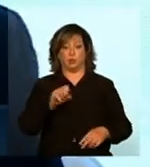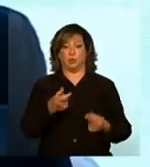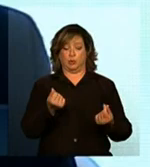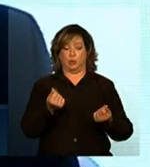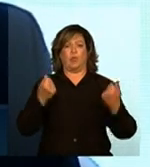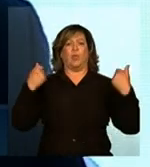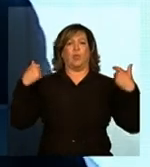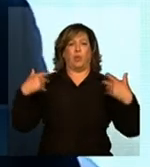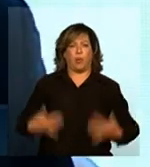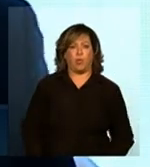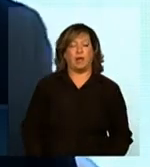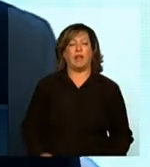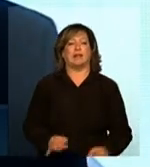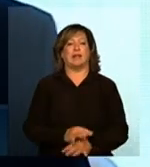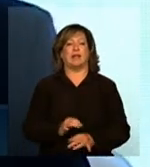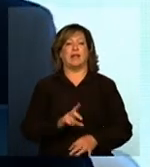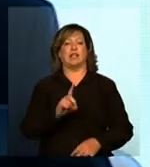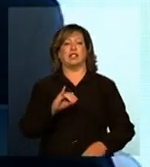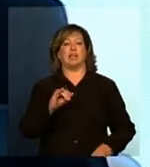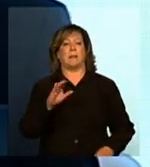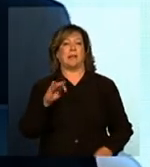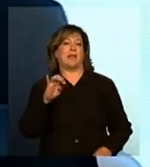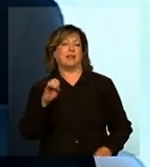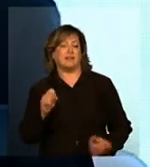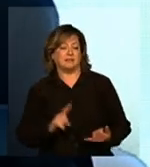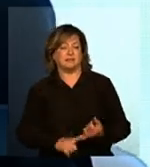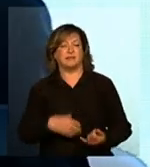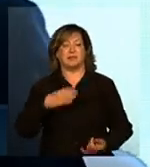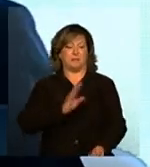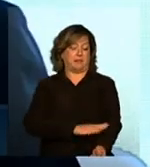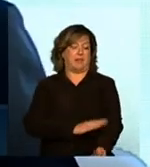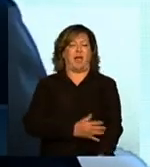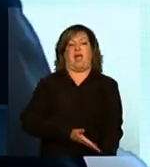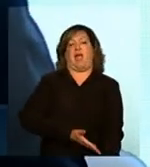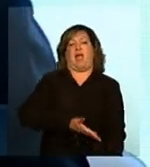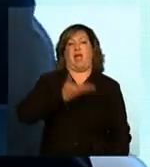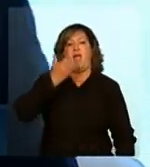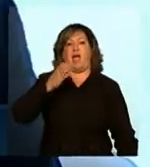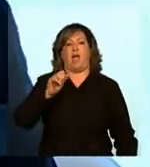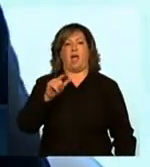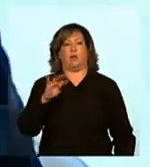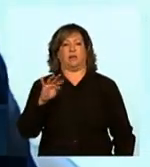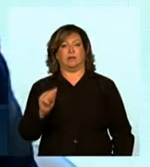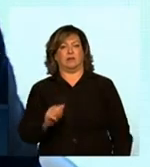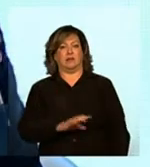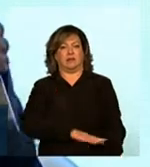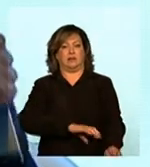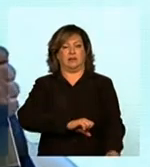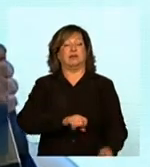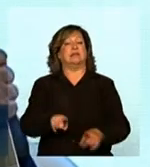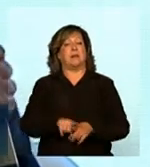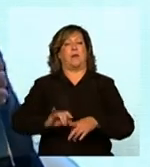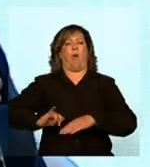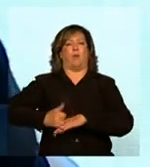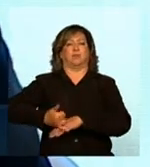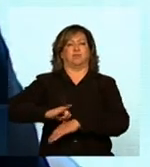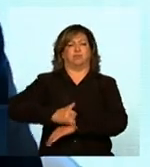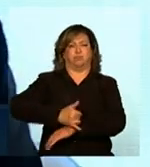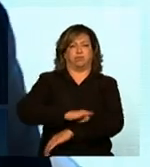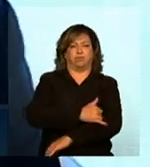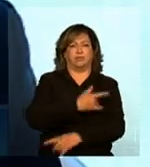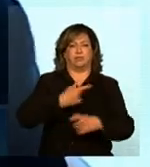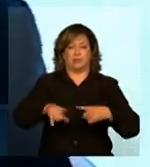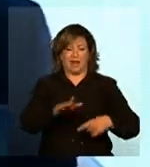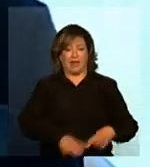monte de dinheiro para tratar diabetes, para tratar hipertensão arterial, e temos um problema de obesidade já,